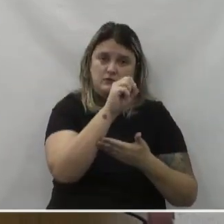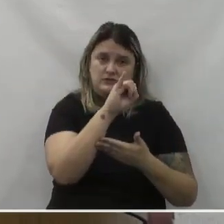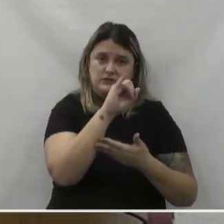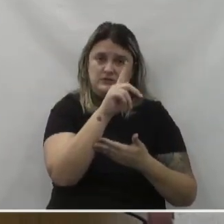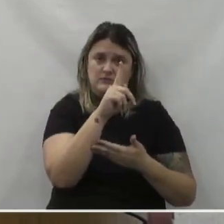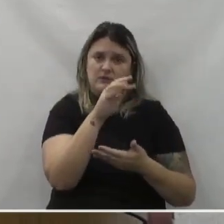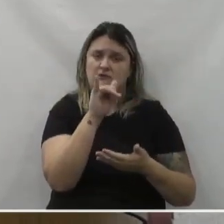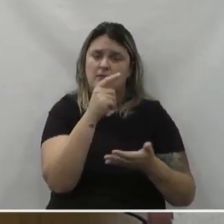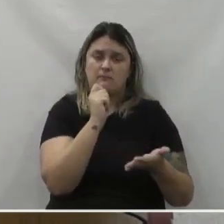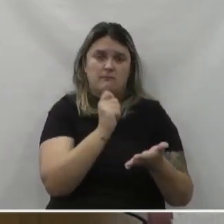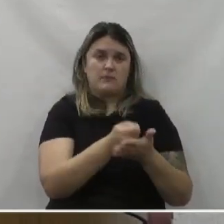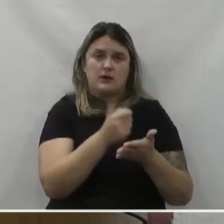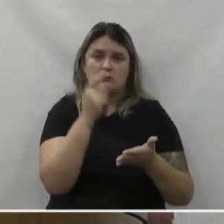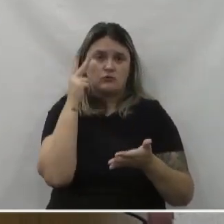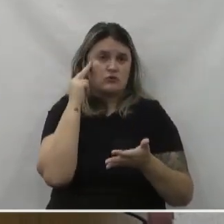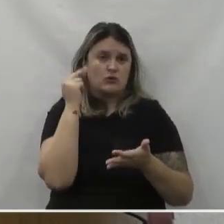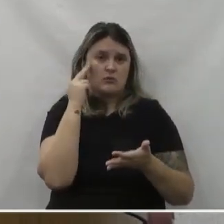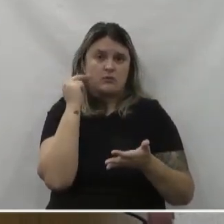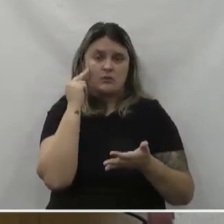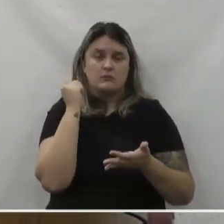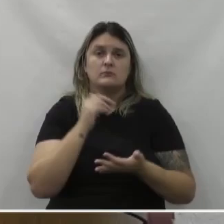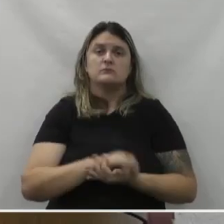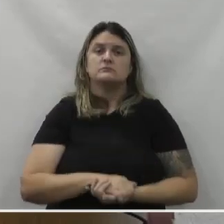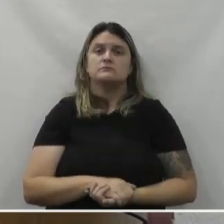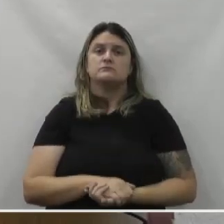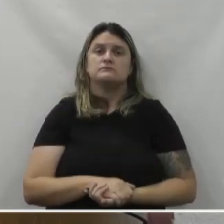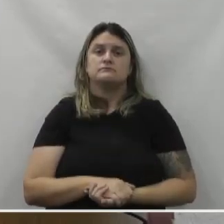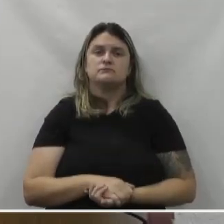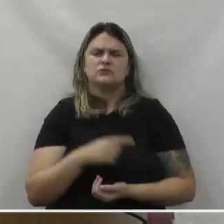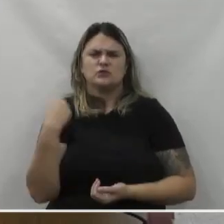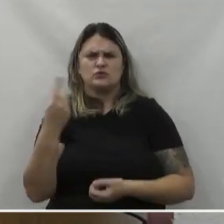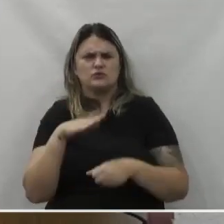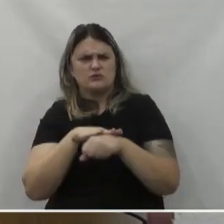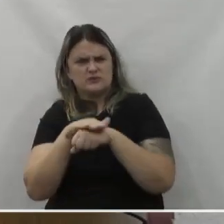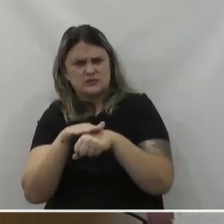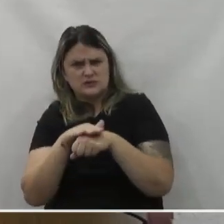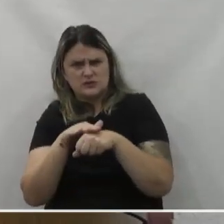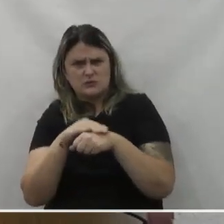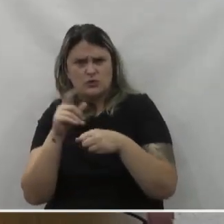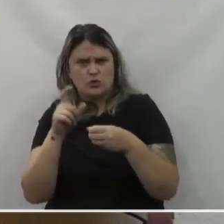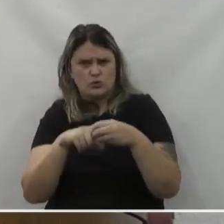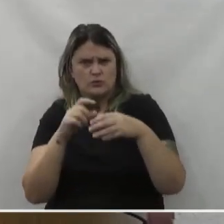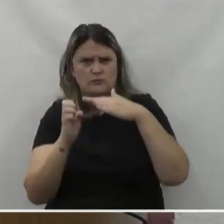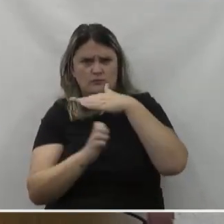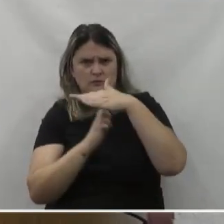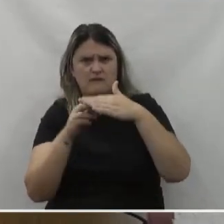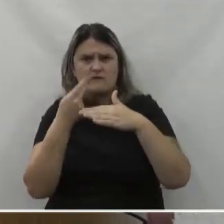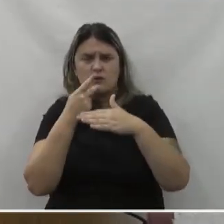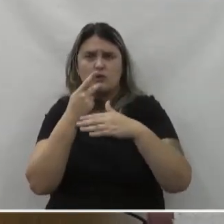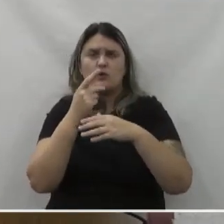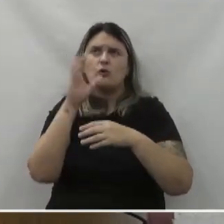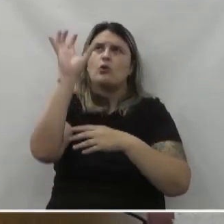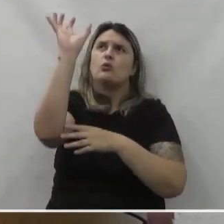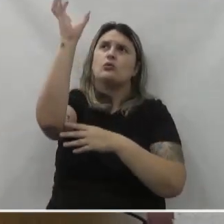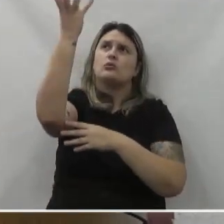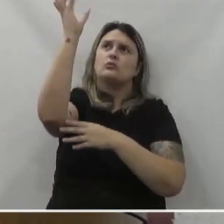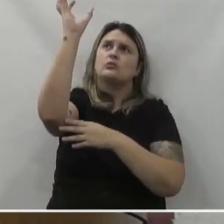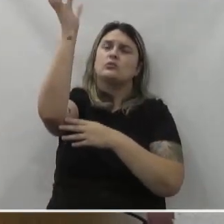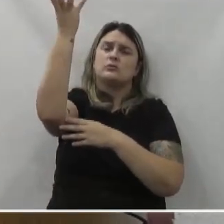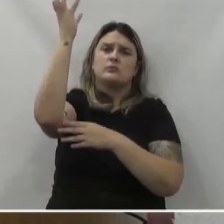ser muito melhor. A gente conversando com o pessoal da empresa, eles falaram que são umas luminárias